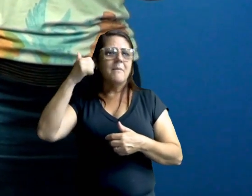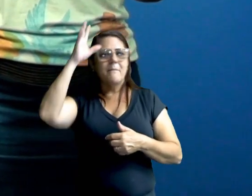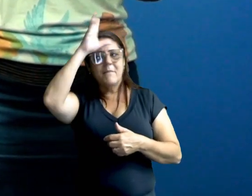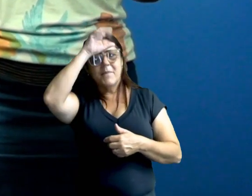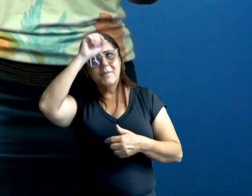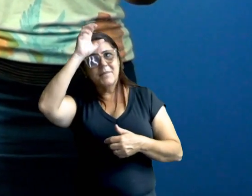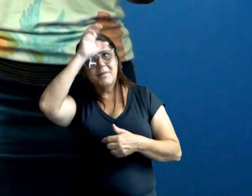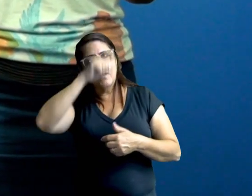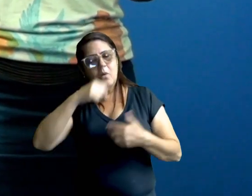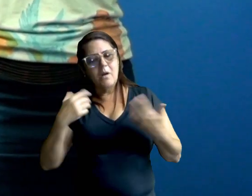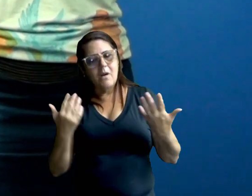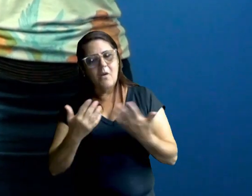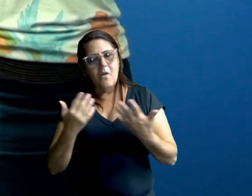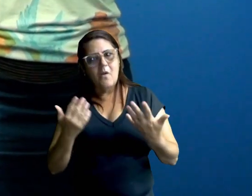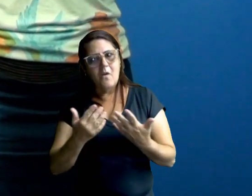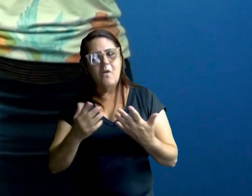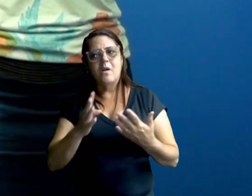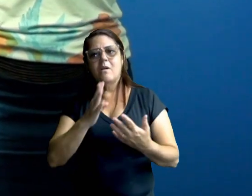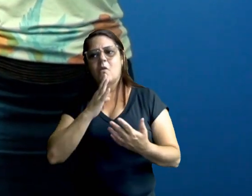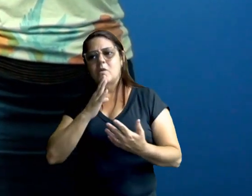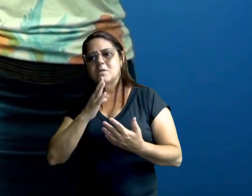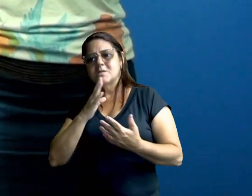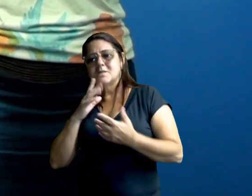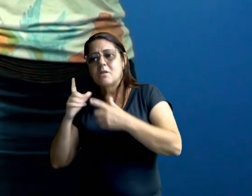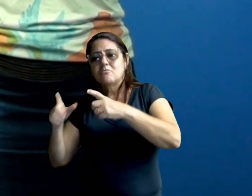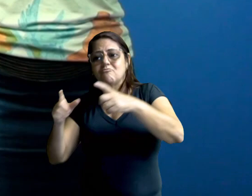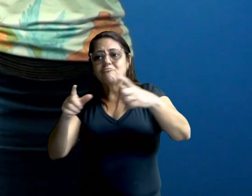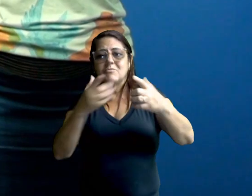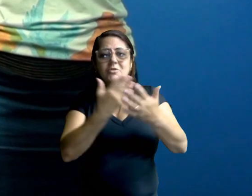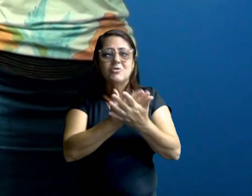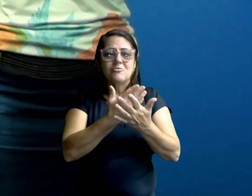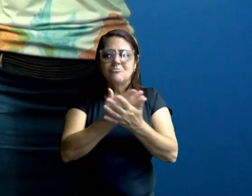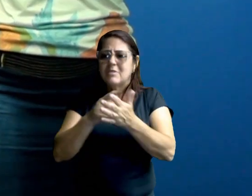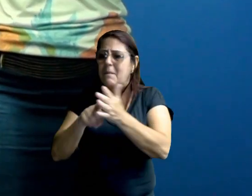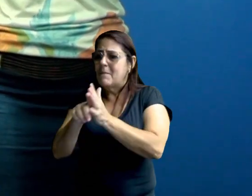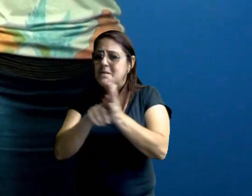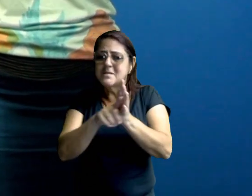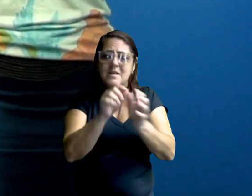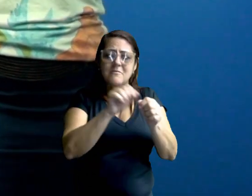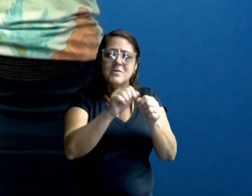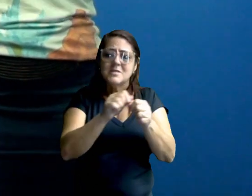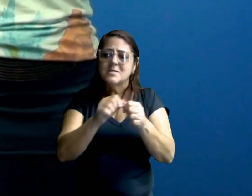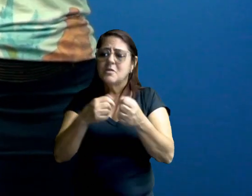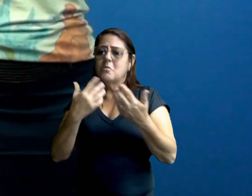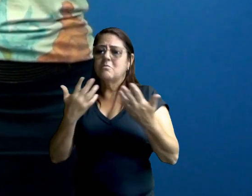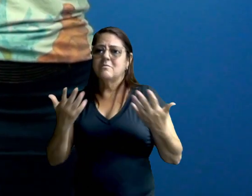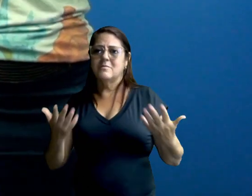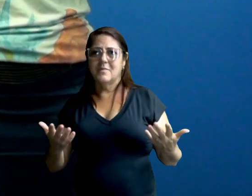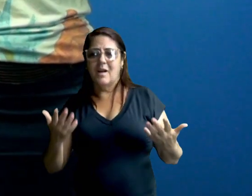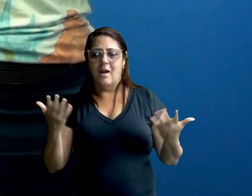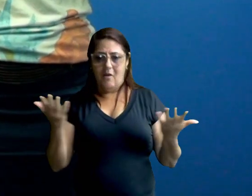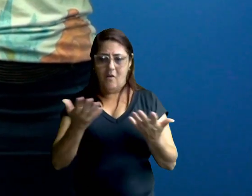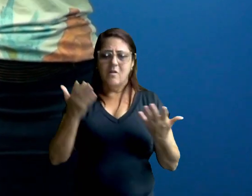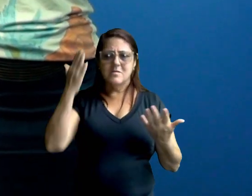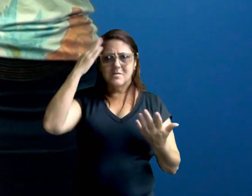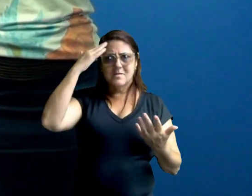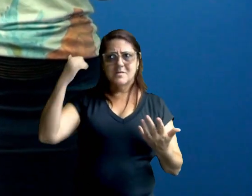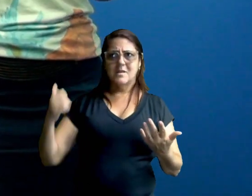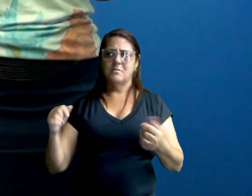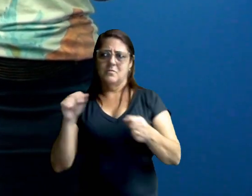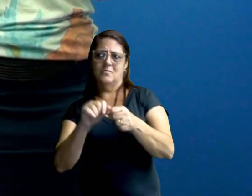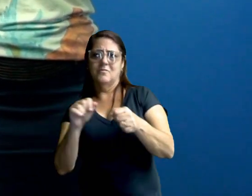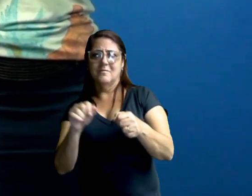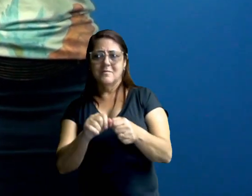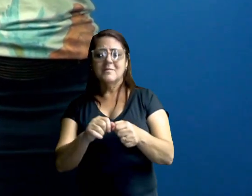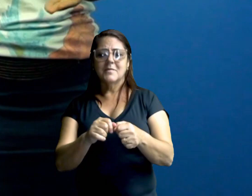uma maneira de preservar o meio ambiente é conhecer e estudar sobre ele, saber o que fazer? Pronto, agora que você já sabe o que fazer, você